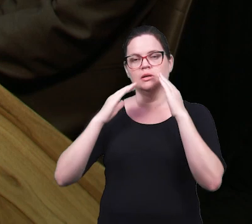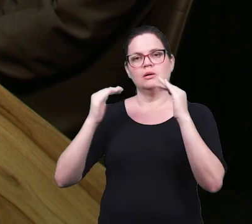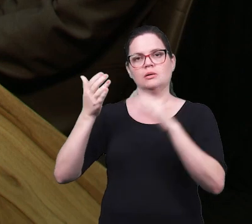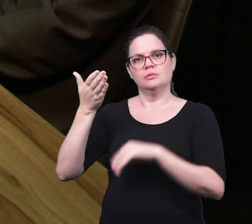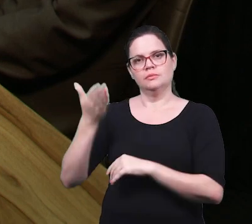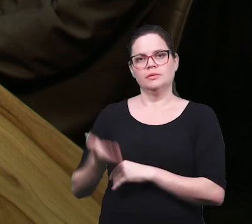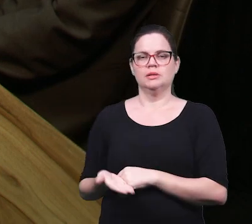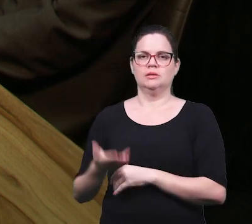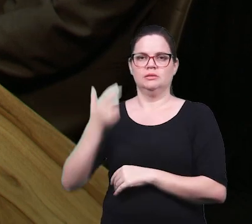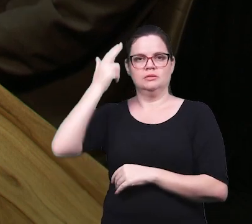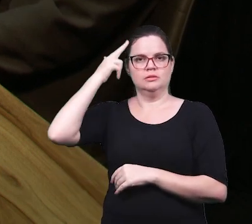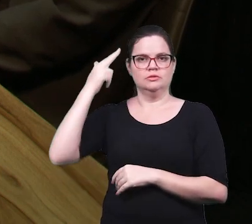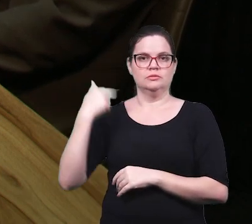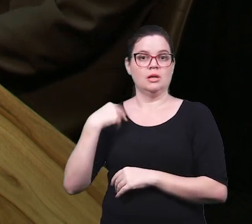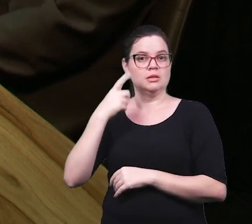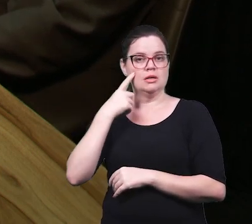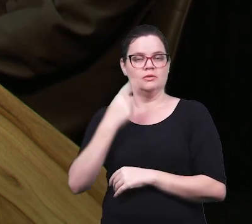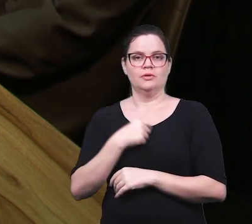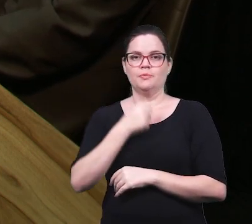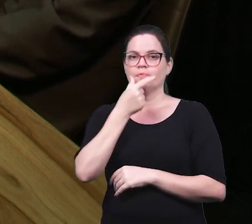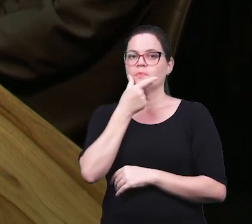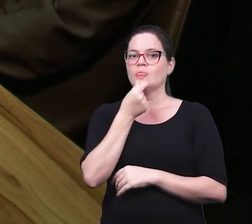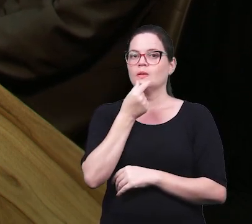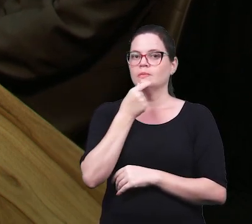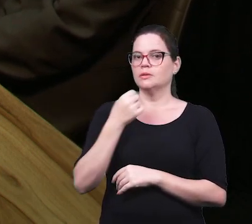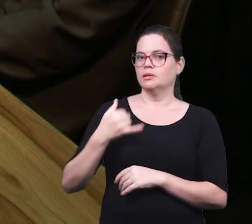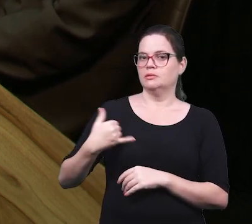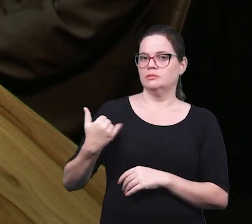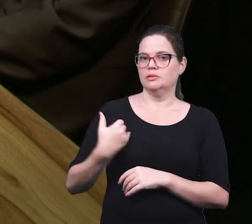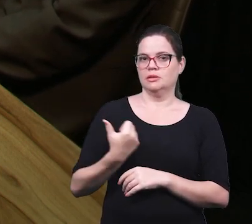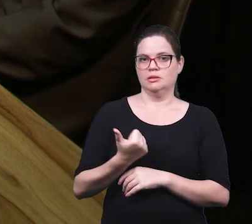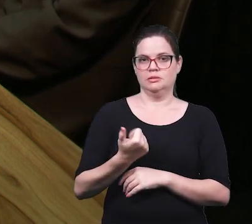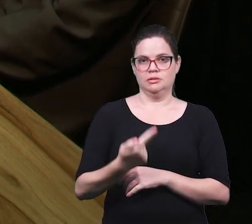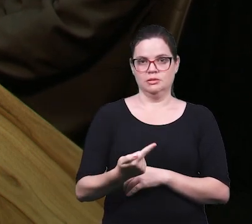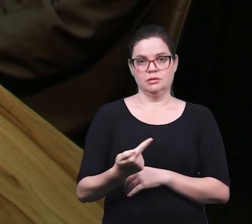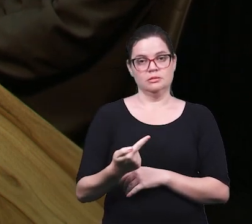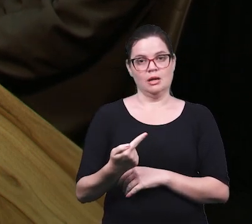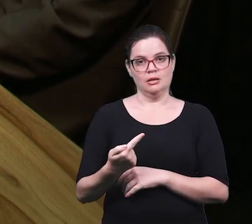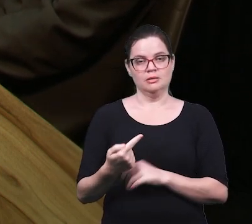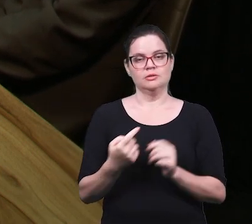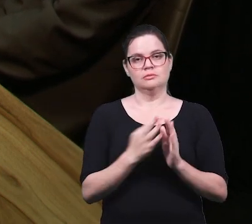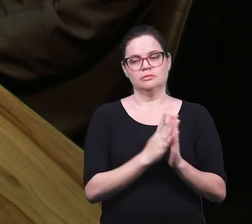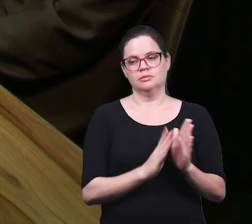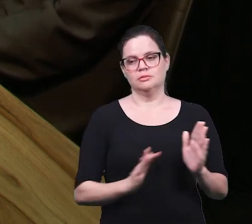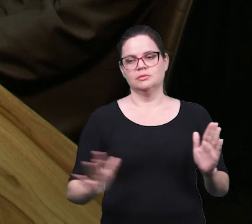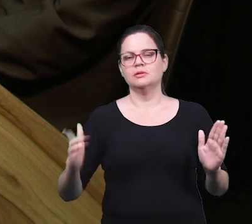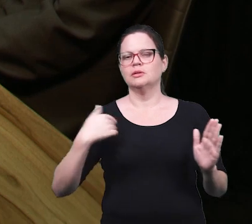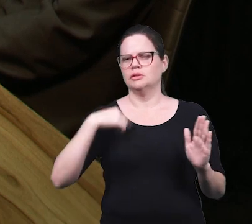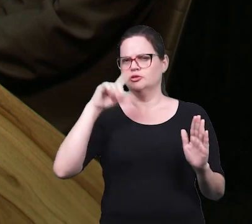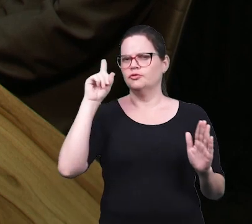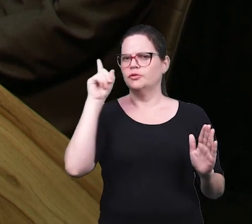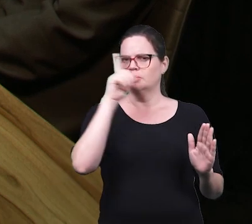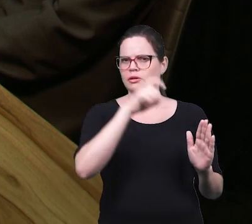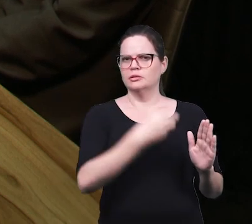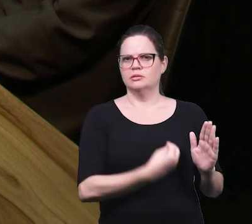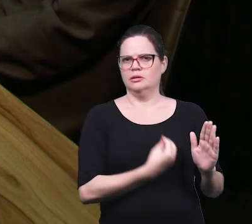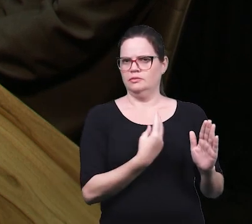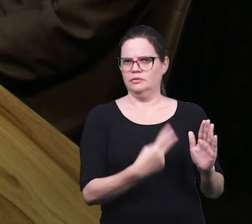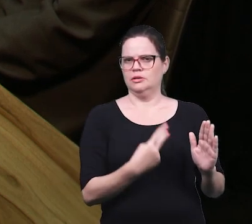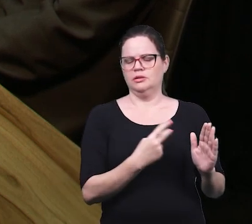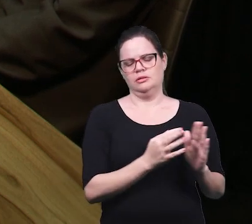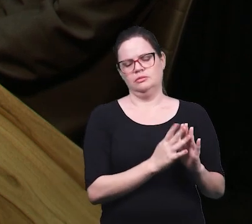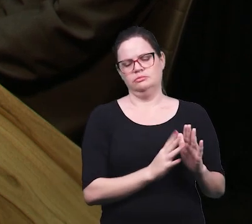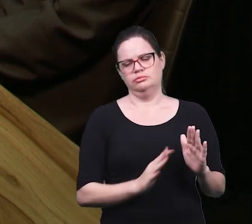Um menino, 17 anos, agora faz uma trajetória difícil, mas agora